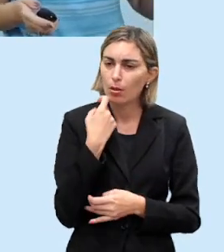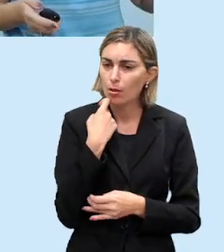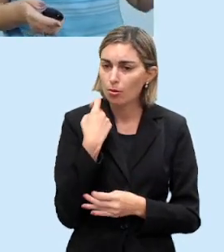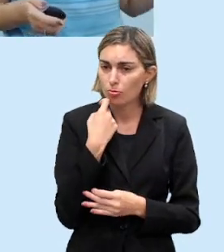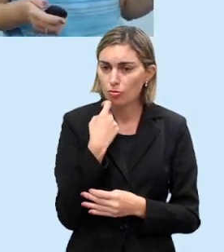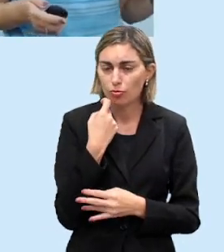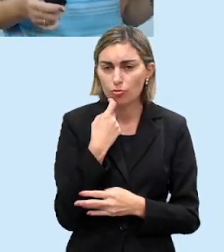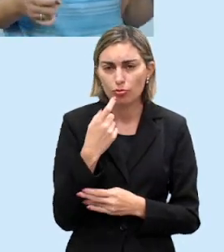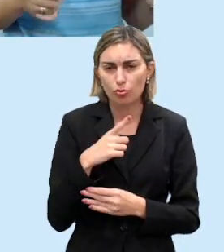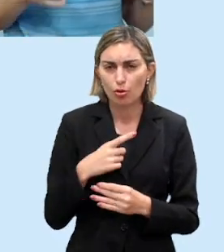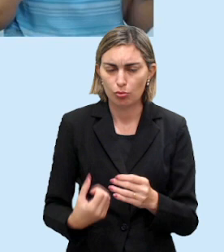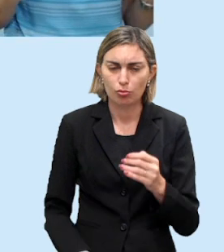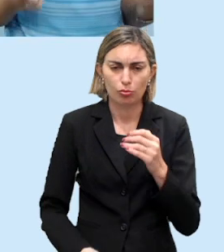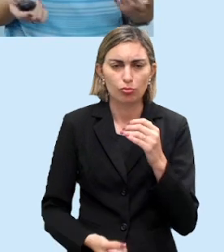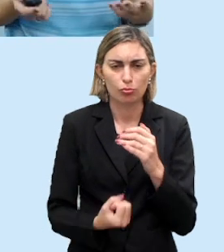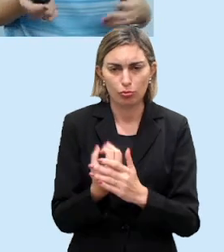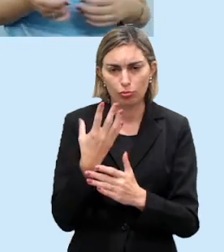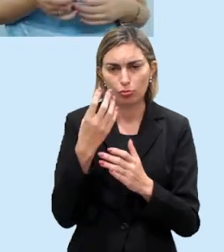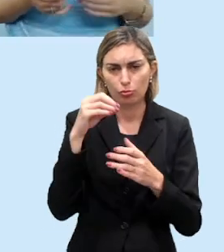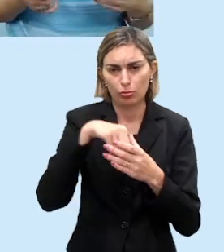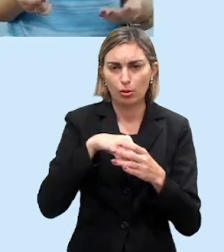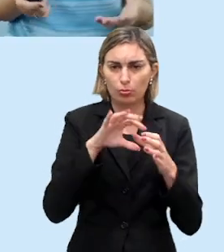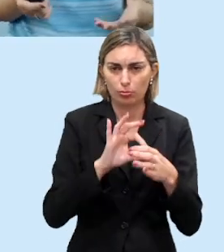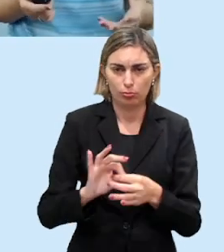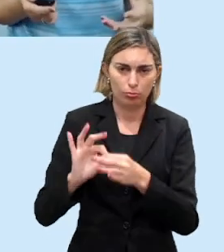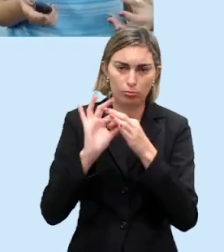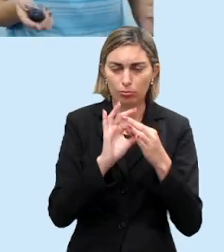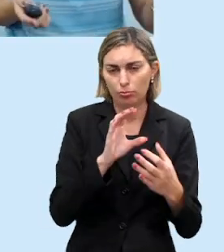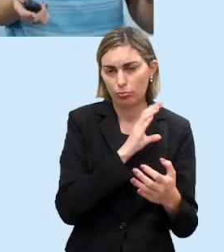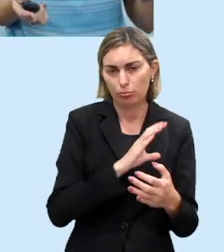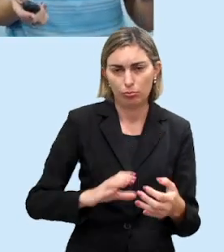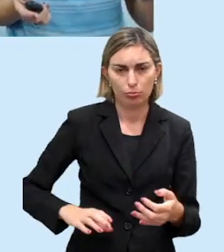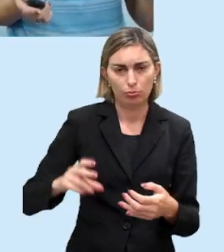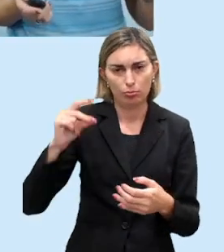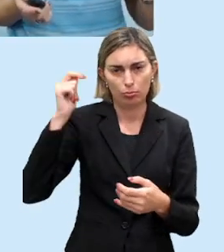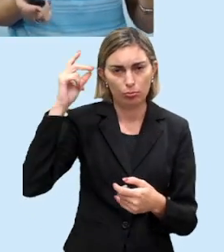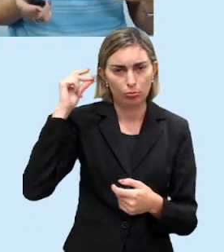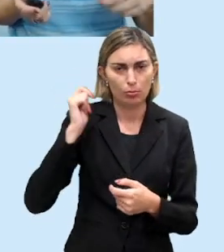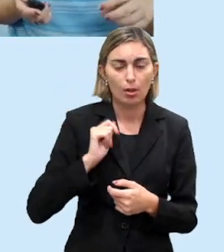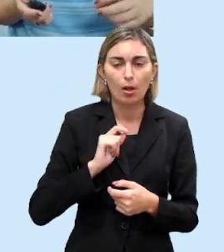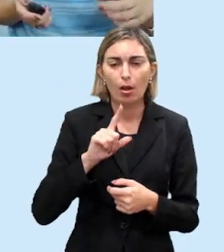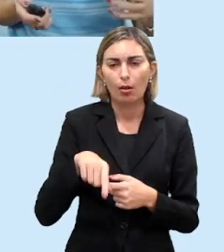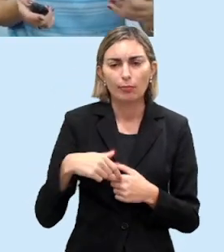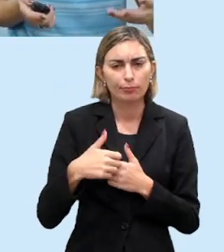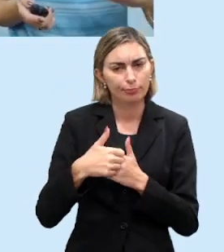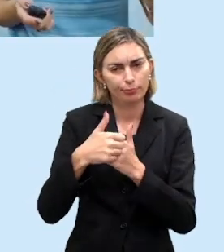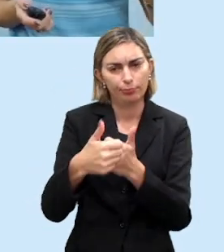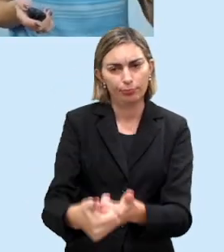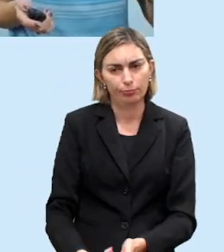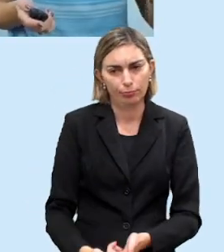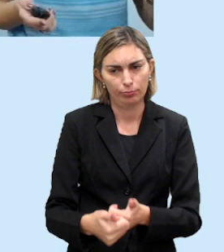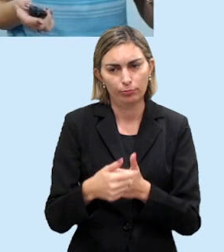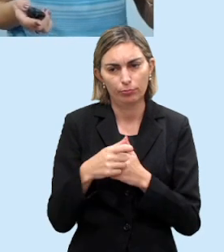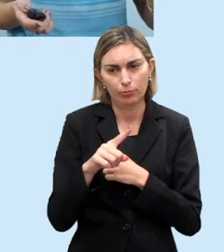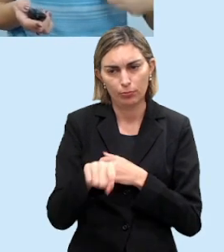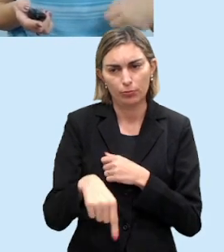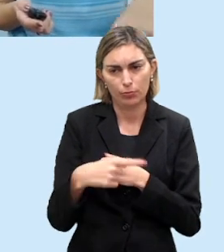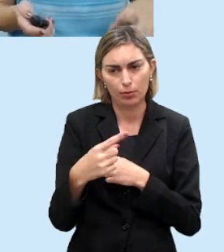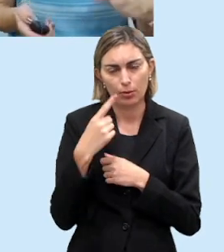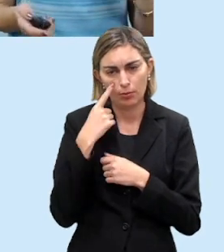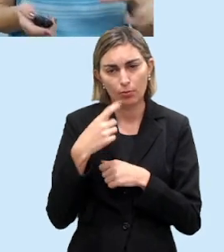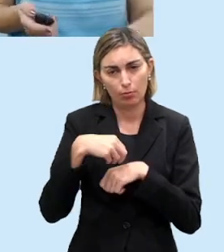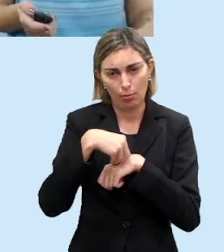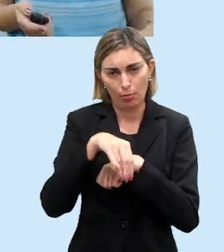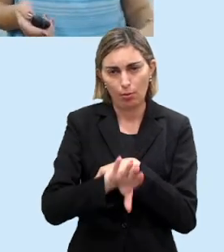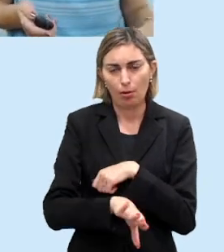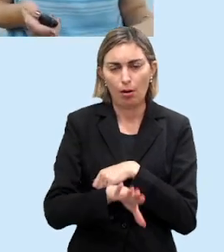ele surge dentro do universo do cristianismo há muito tempo. E o que acompanha, não é, o que ele traz